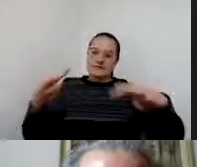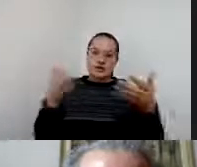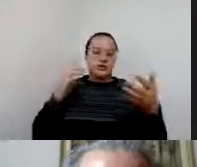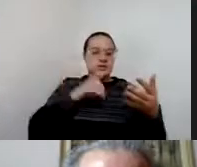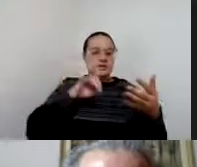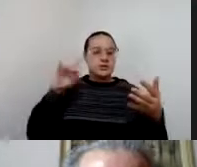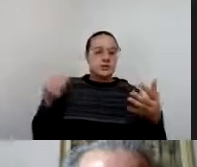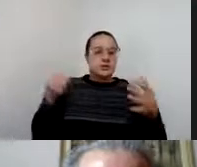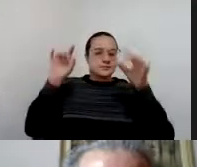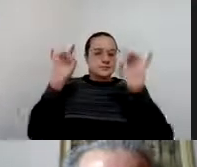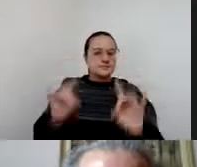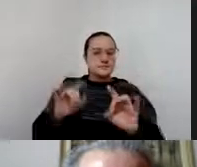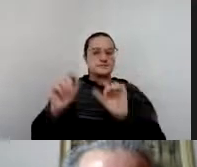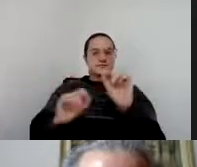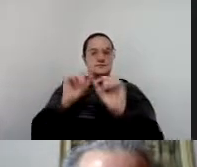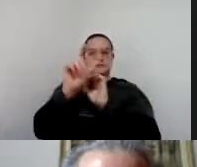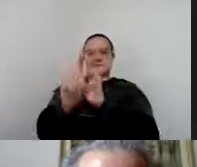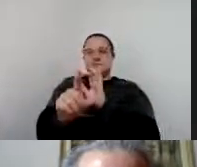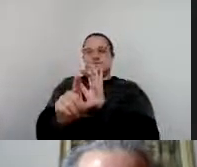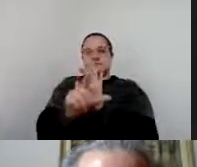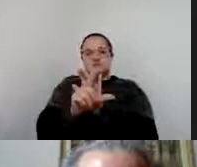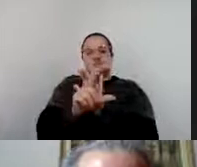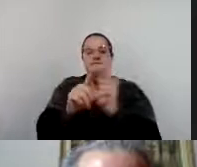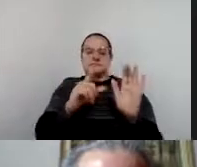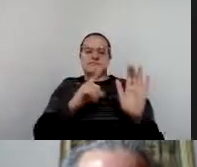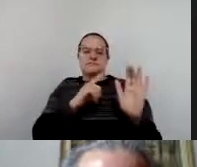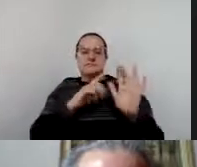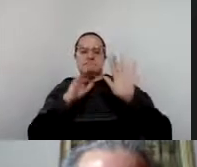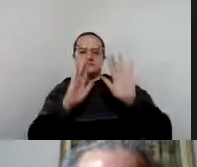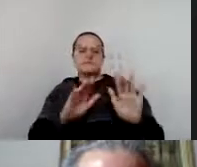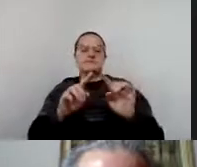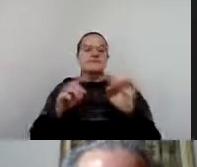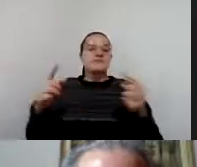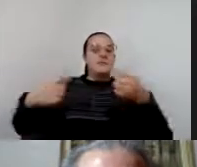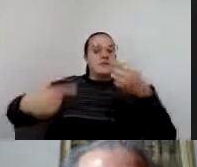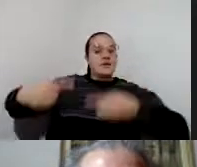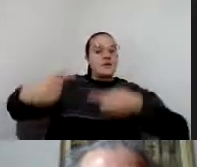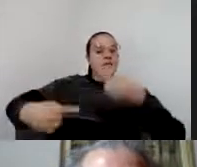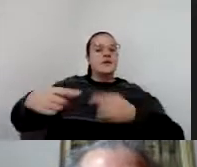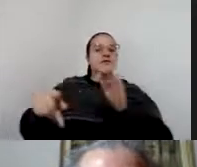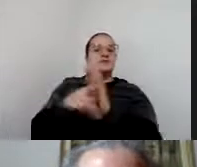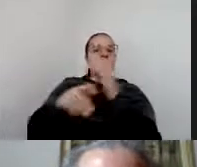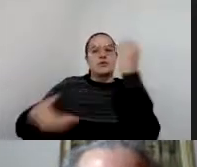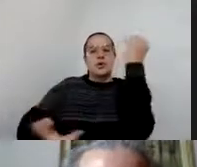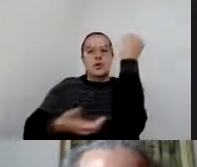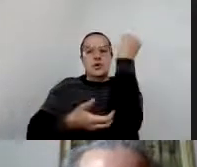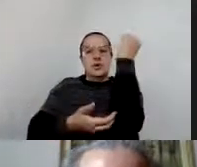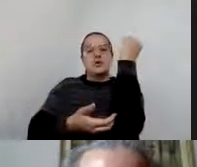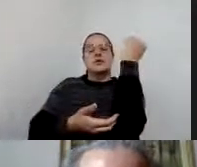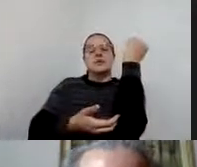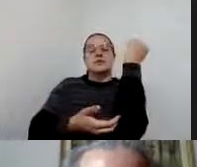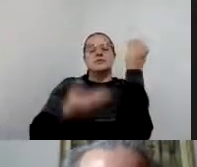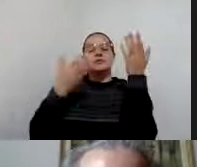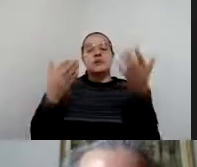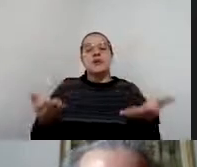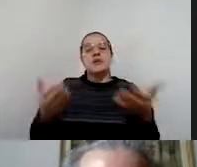importante, além do debate com o Congresso Nacional, que tem que ser permanente, nós